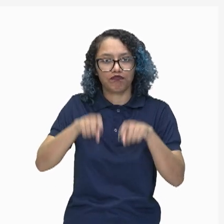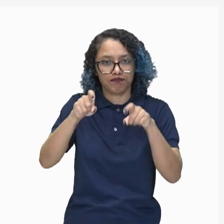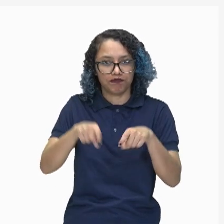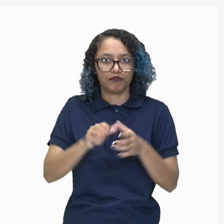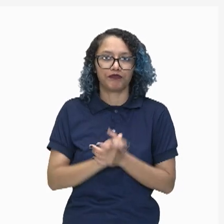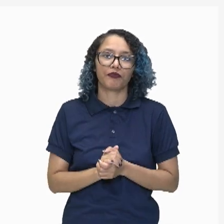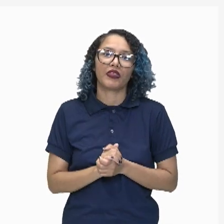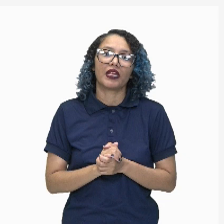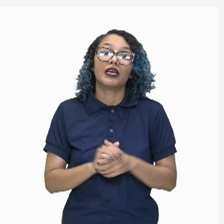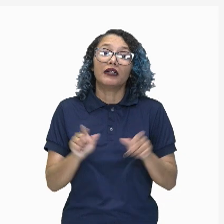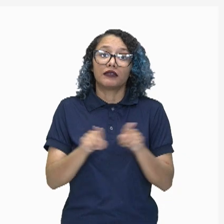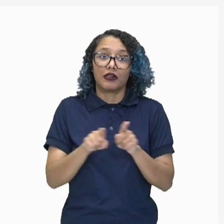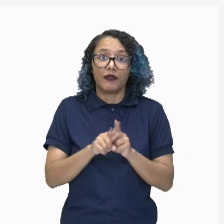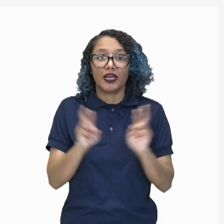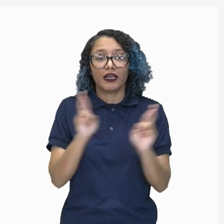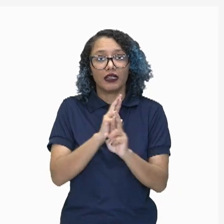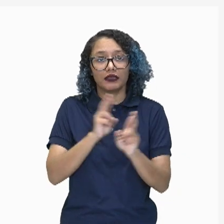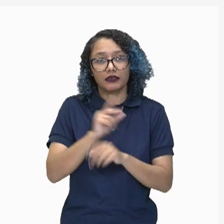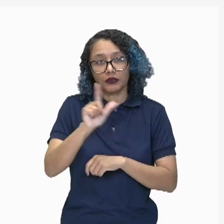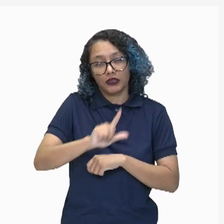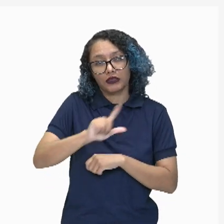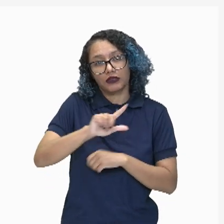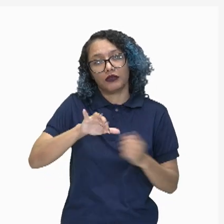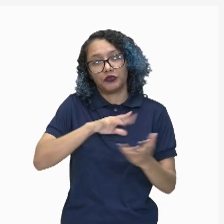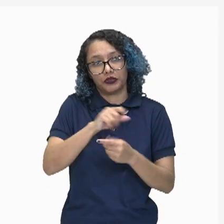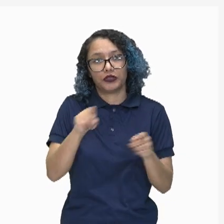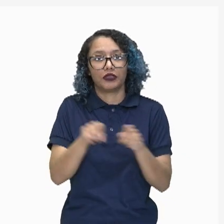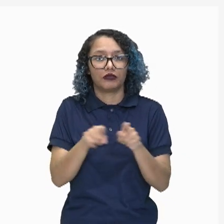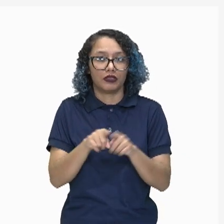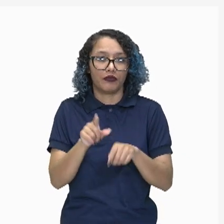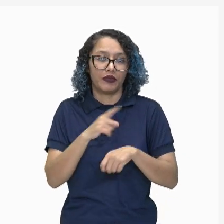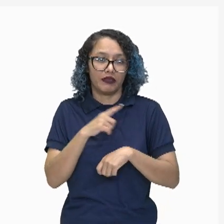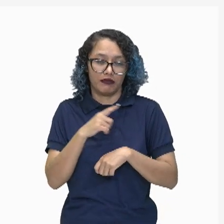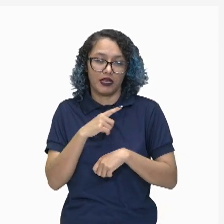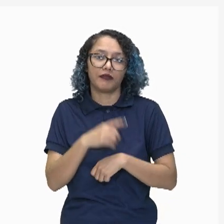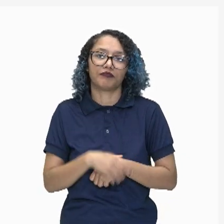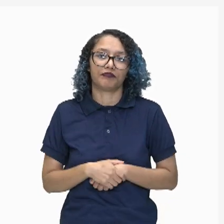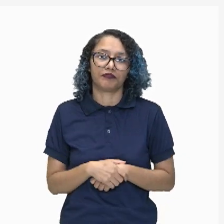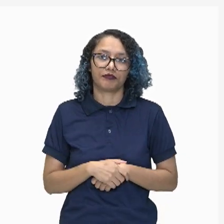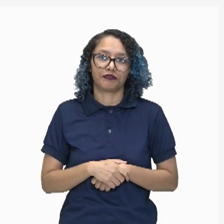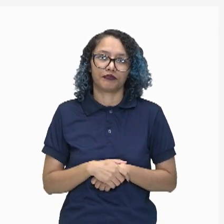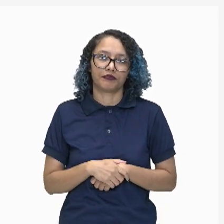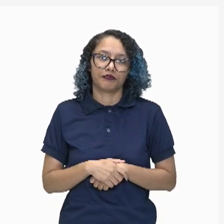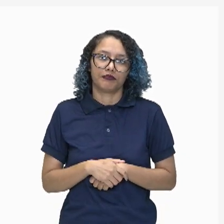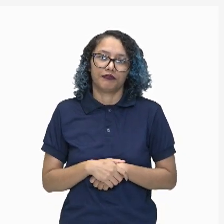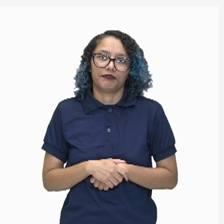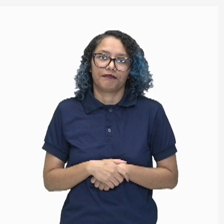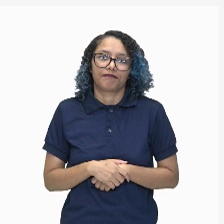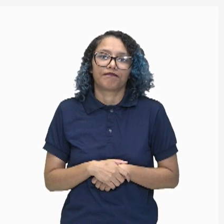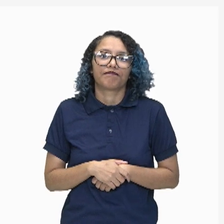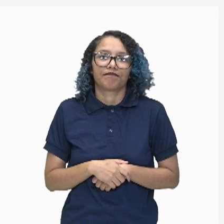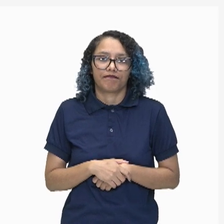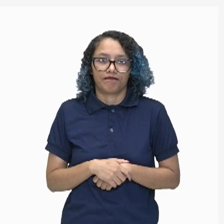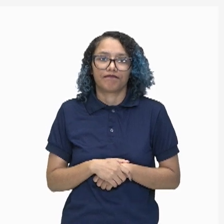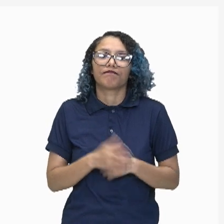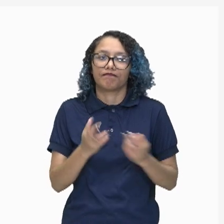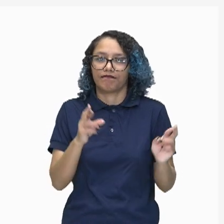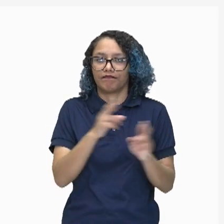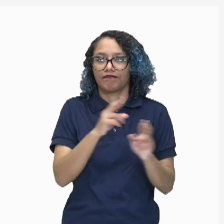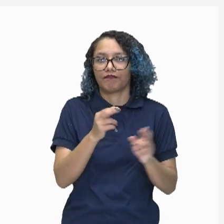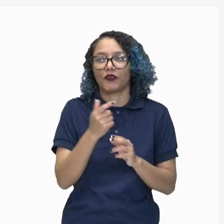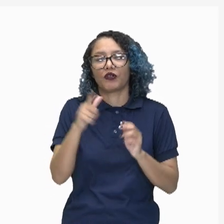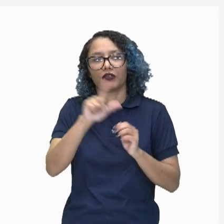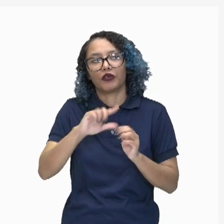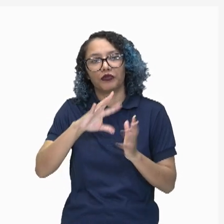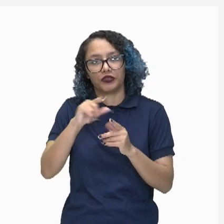O diálogo com a literatura mundial, então a gente tem aí a geração de 45 dialogando com tendências literárias internacionais,